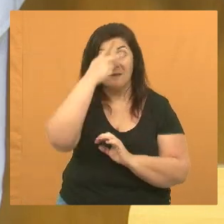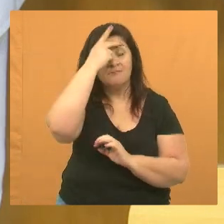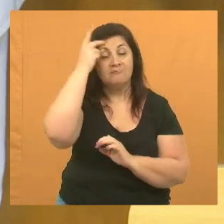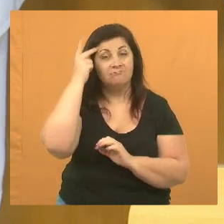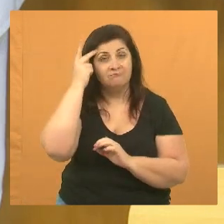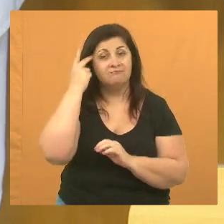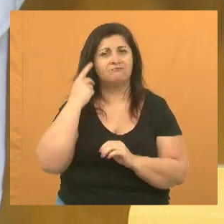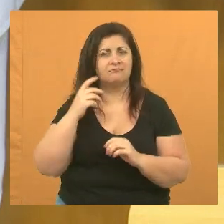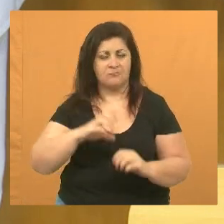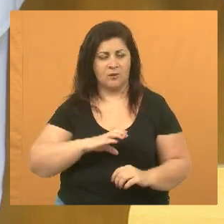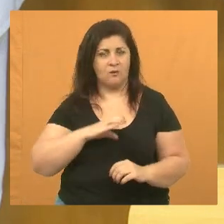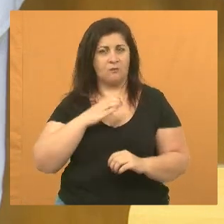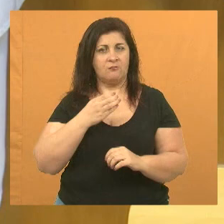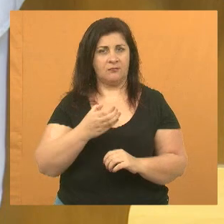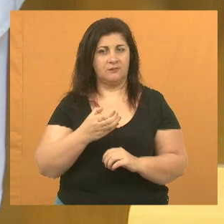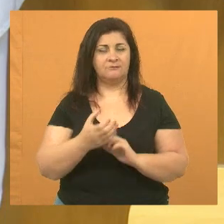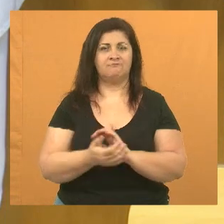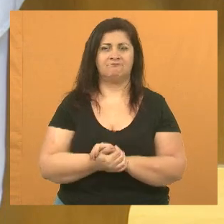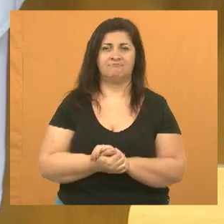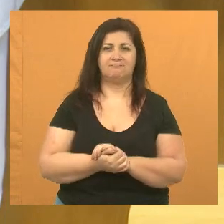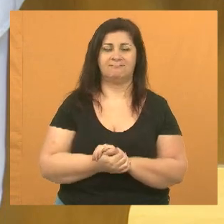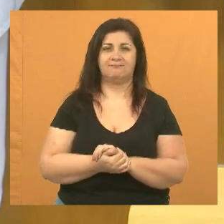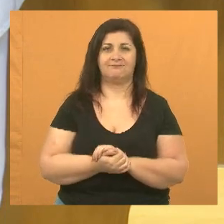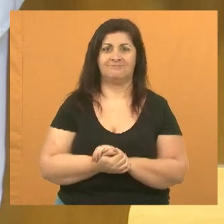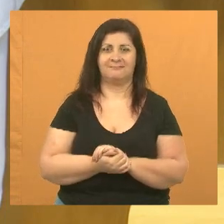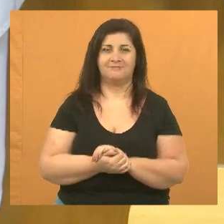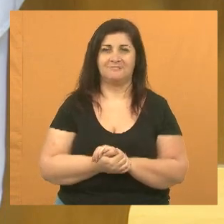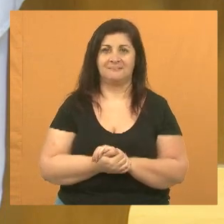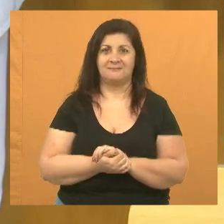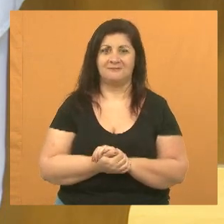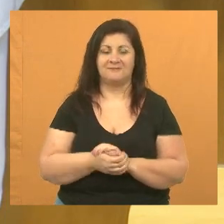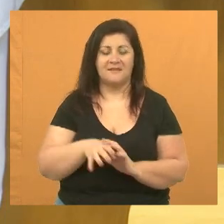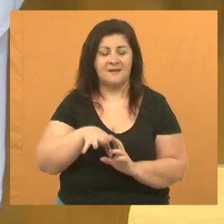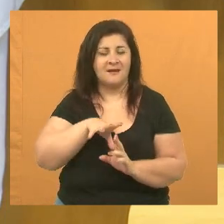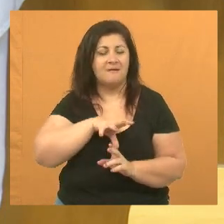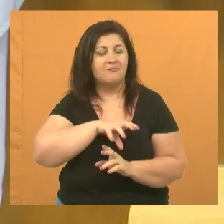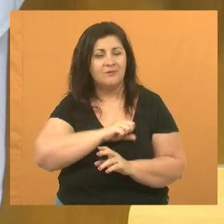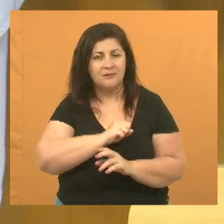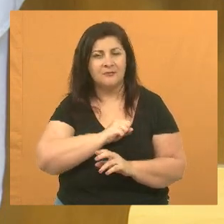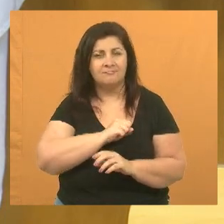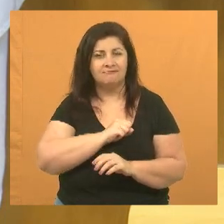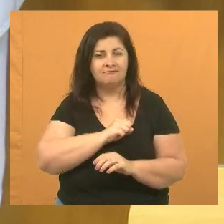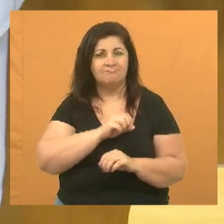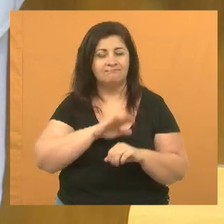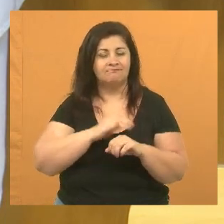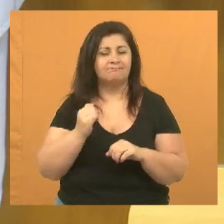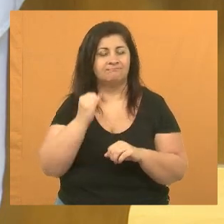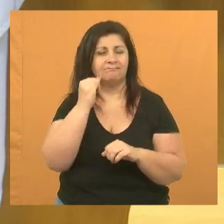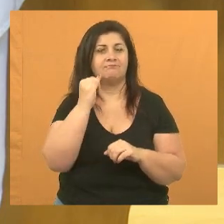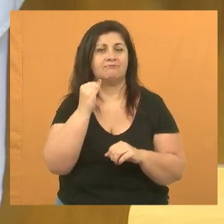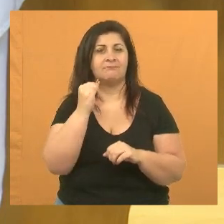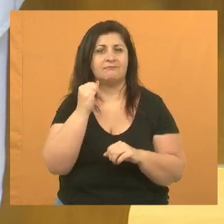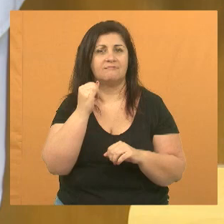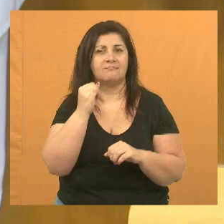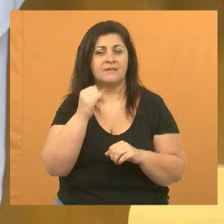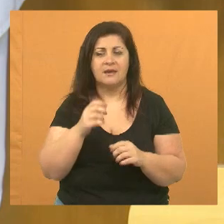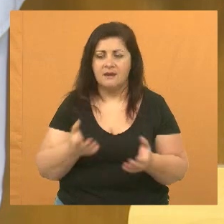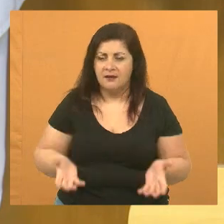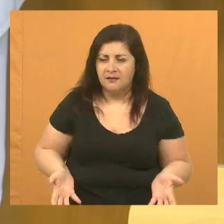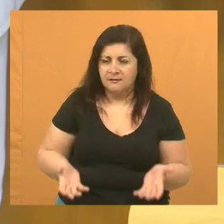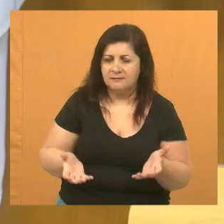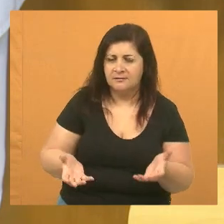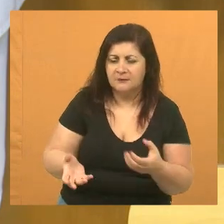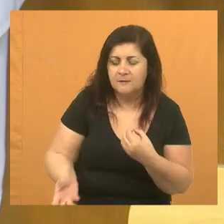Pessoas corajosas, audaciosas, amorosas acima de tudo, que despertaram dentro